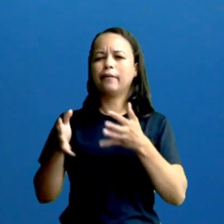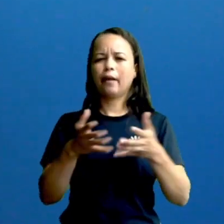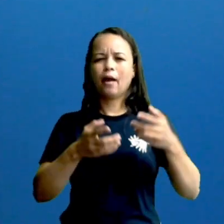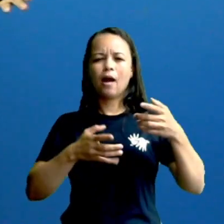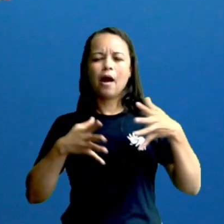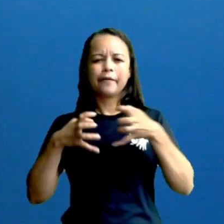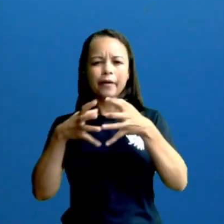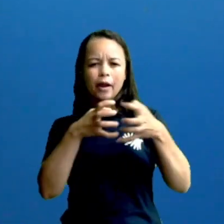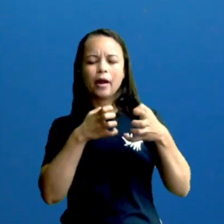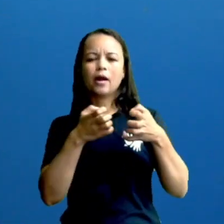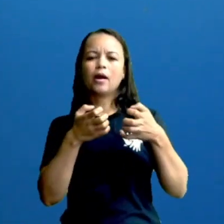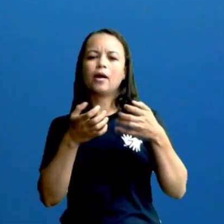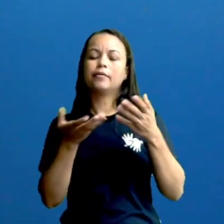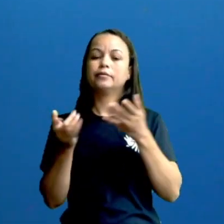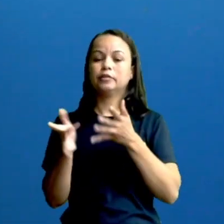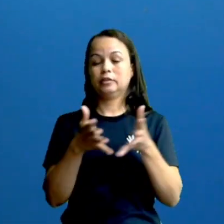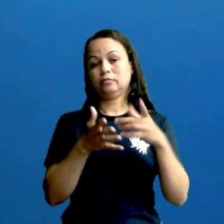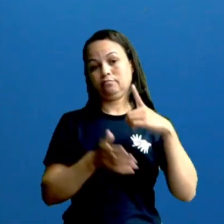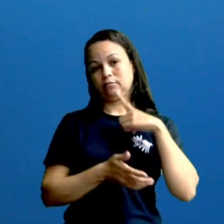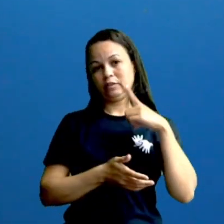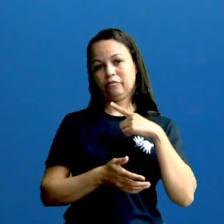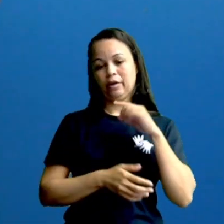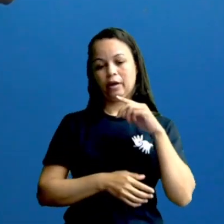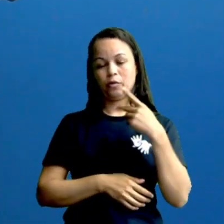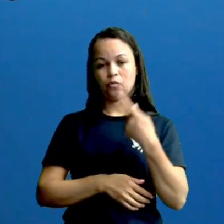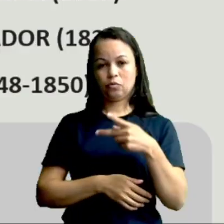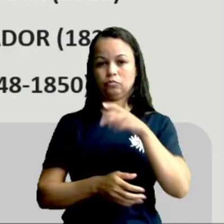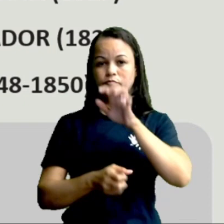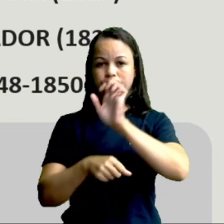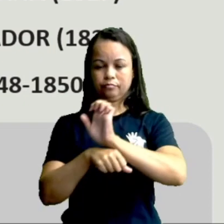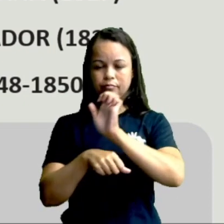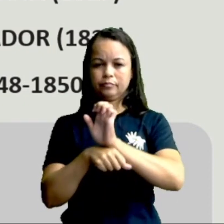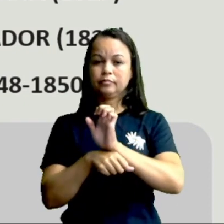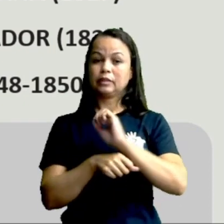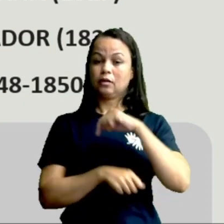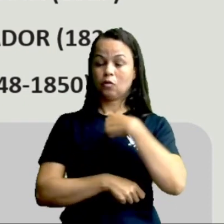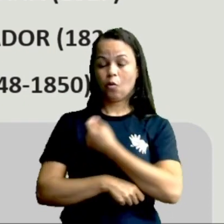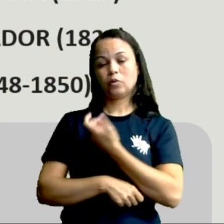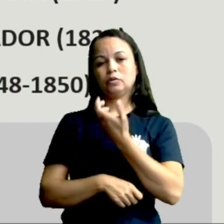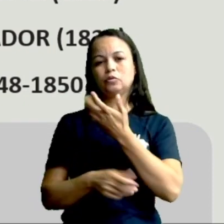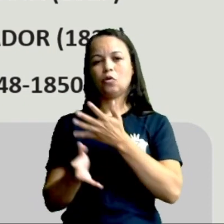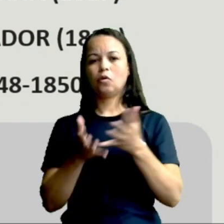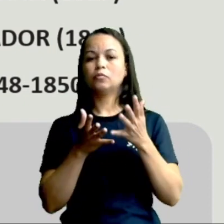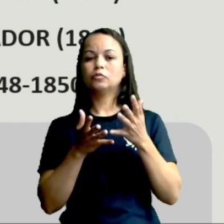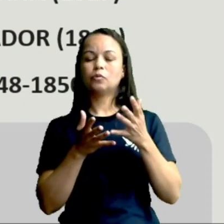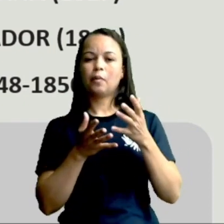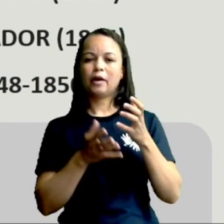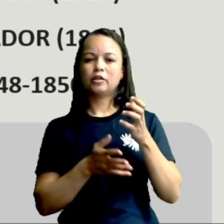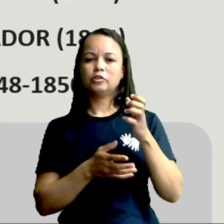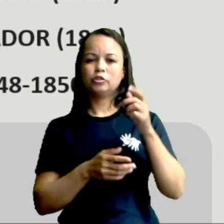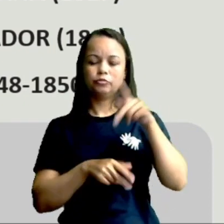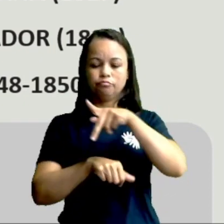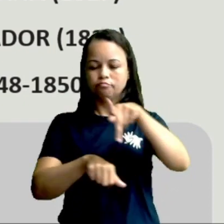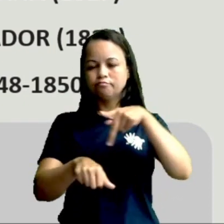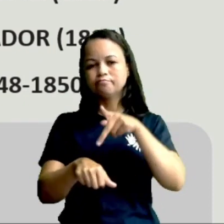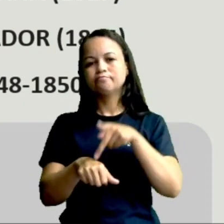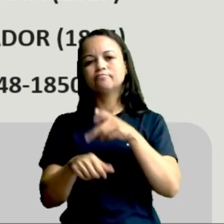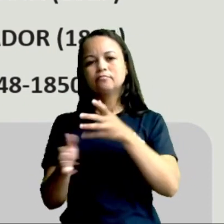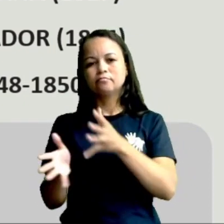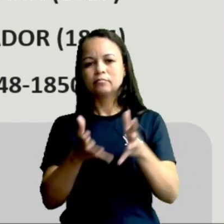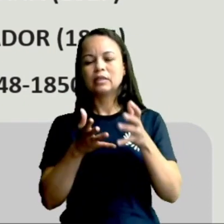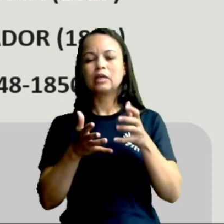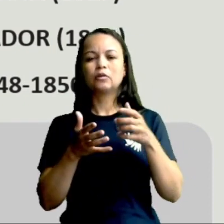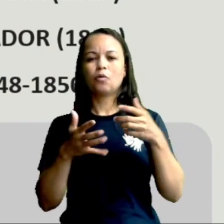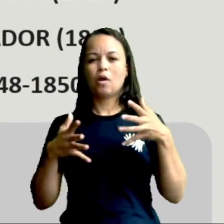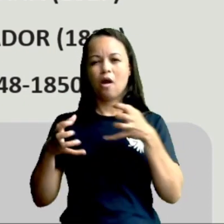algumas insurreições que tivemos no nosso estado. Nós somos um país rico em revoltas. Então, eu trouxe aqui algumas